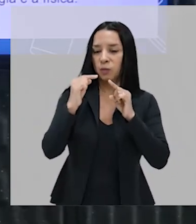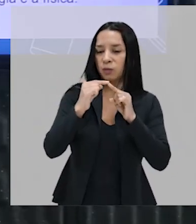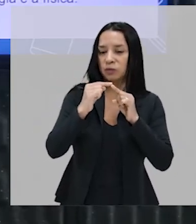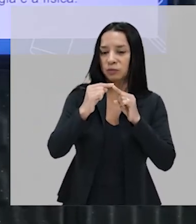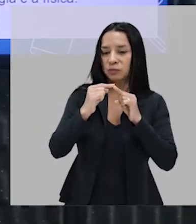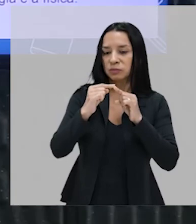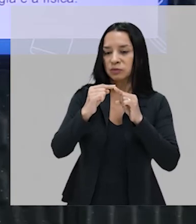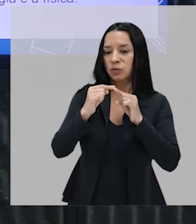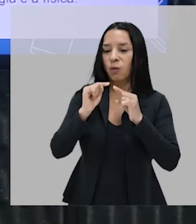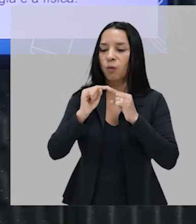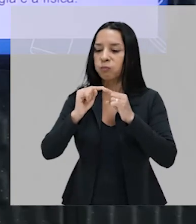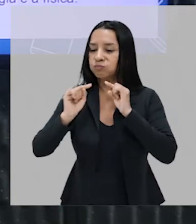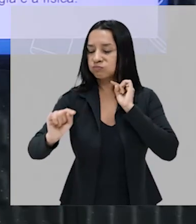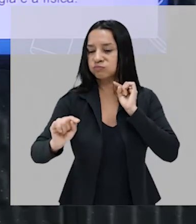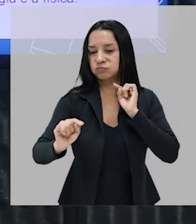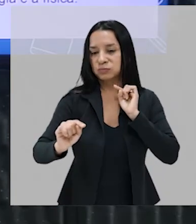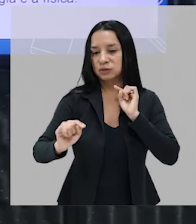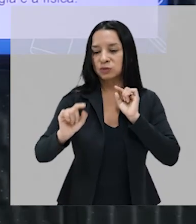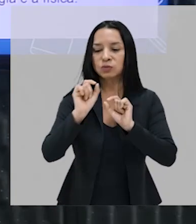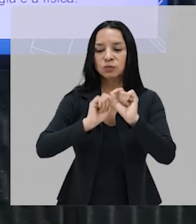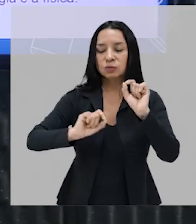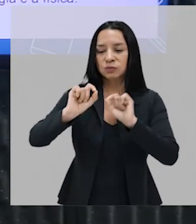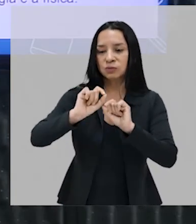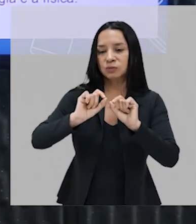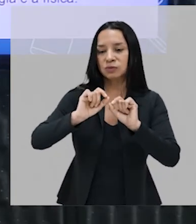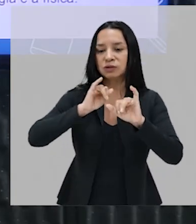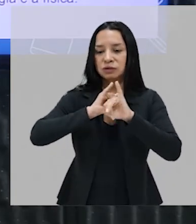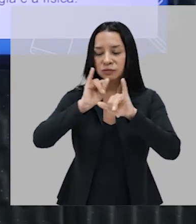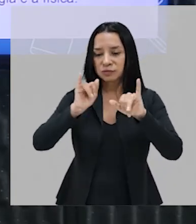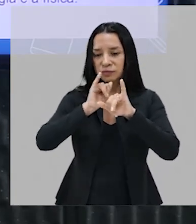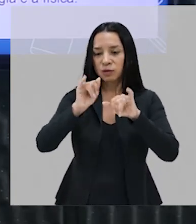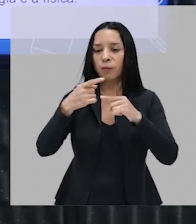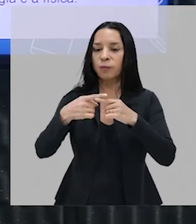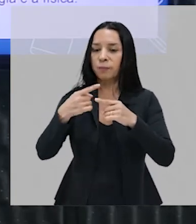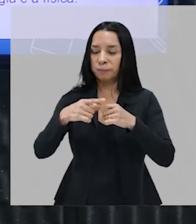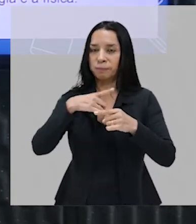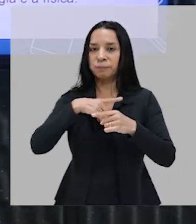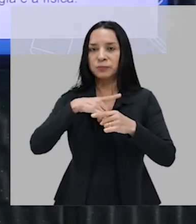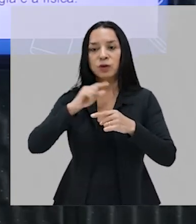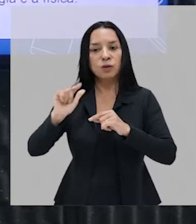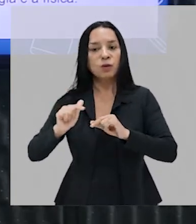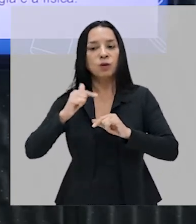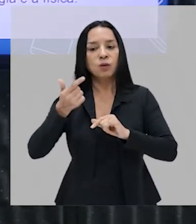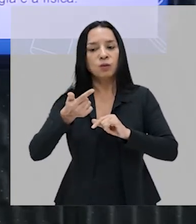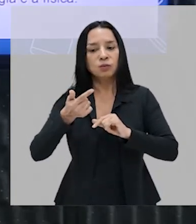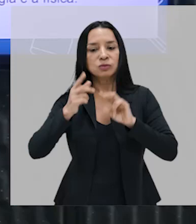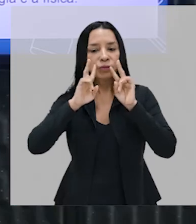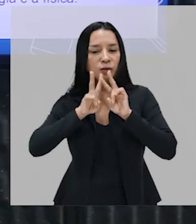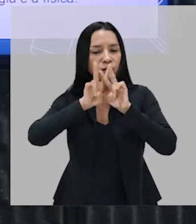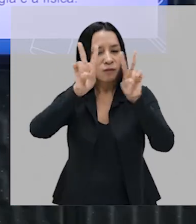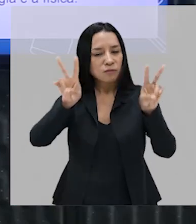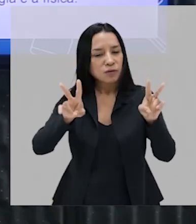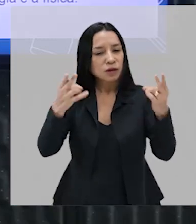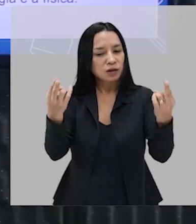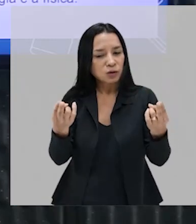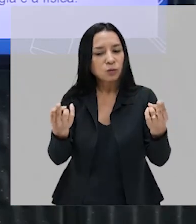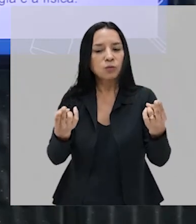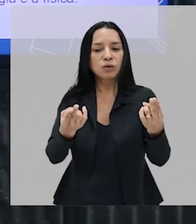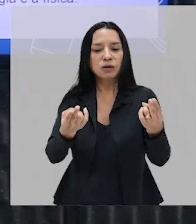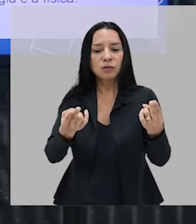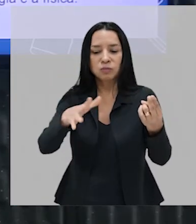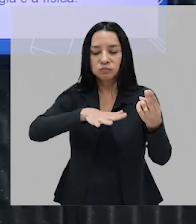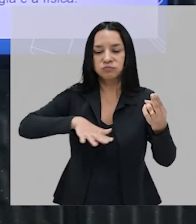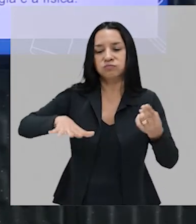na contramão daquilo que é anunciado, porque você está fornecendo uma outra forma de ver o mesmo fenômeno, o mesmo assunto ou o mesmo